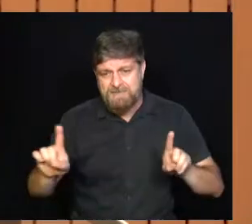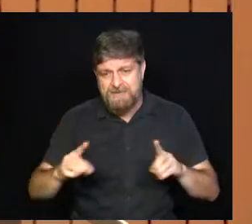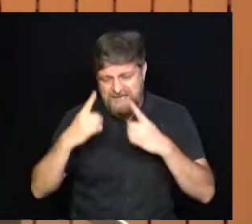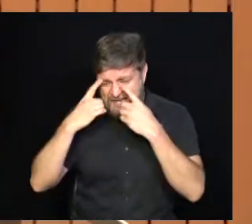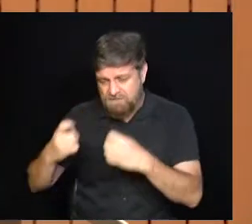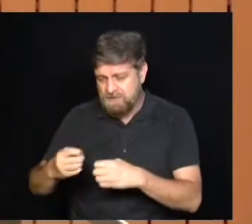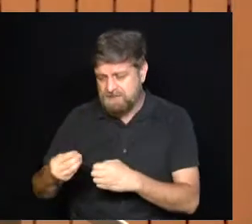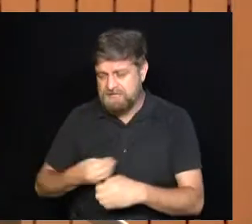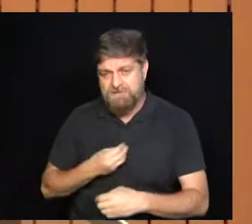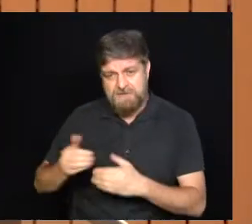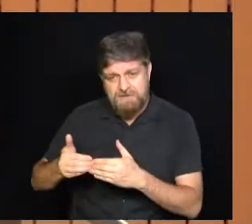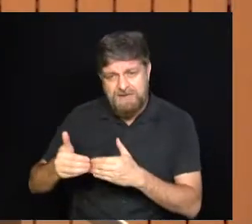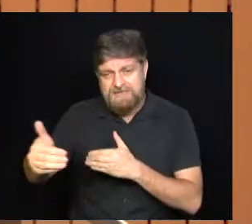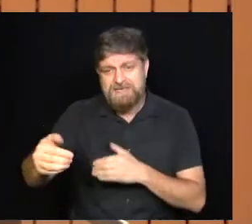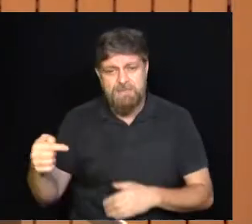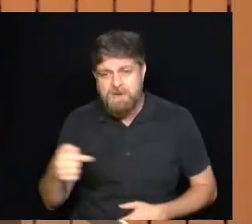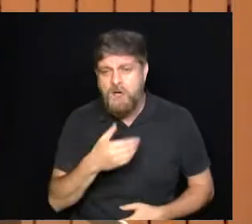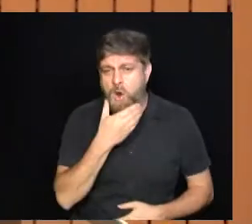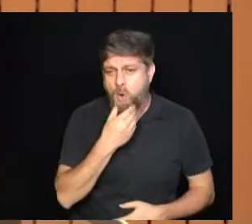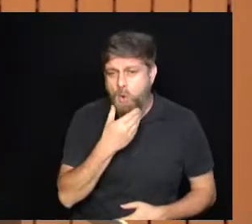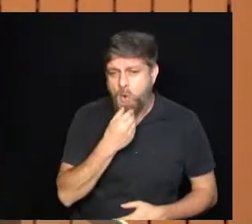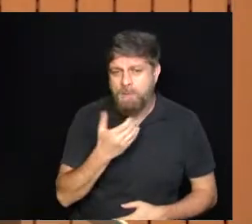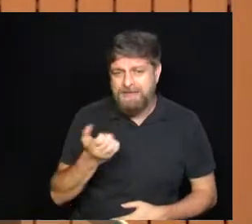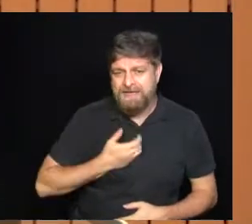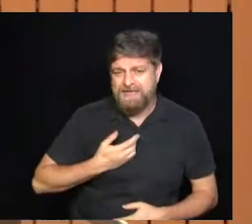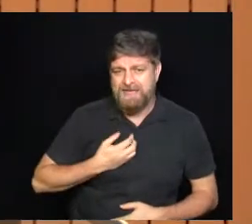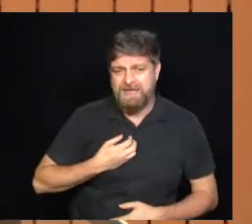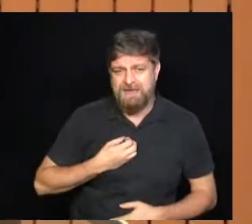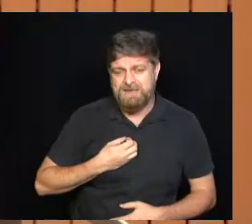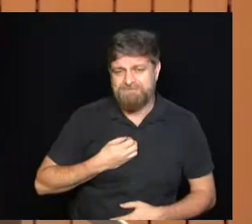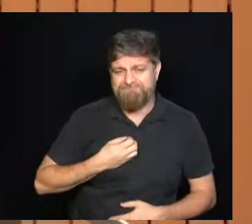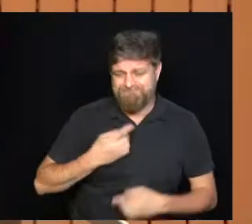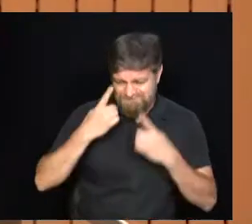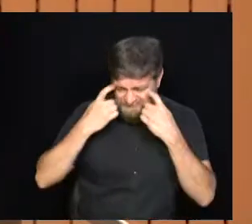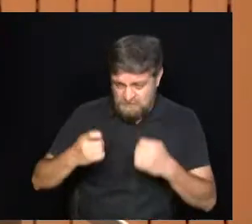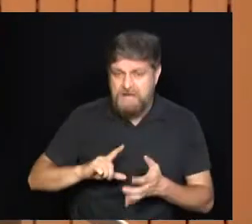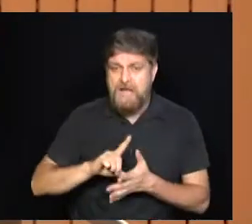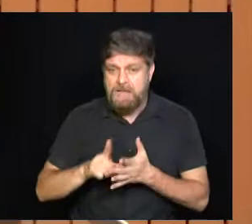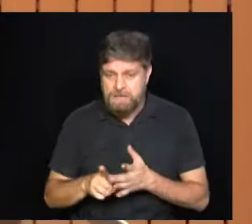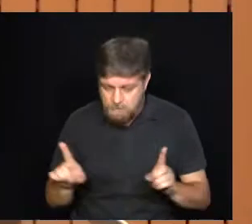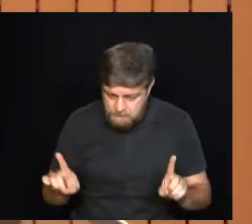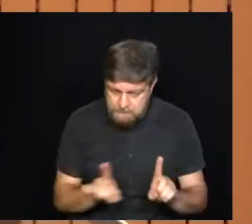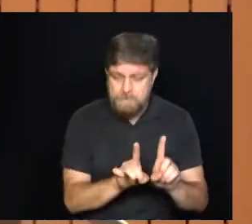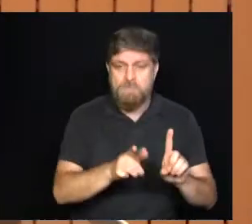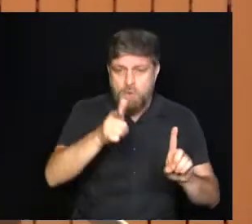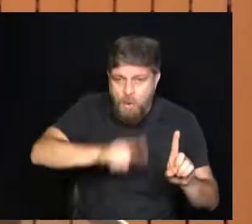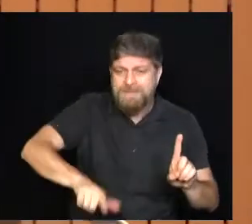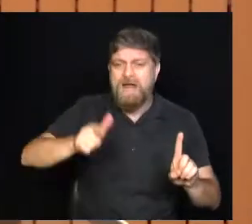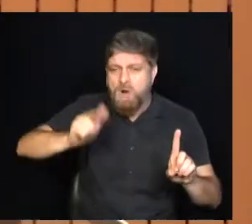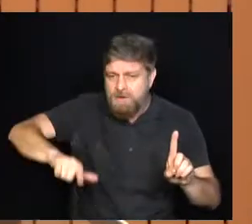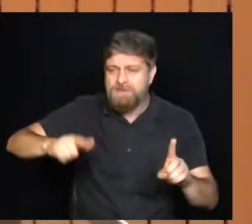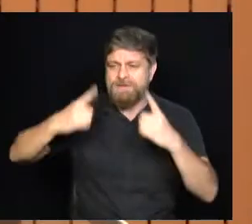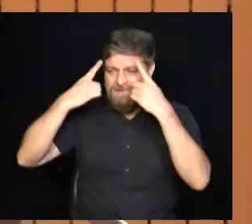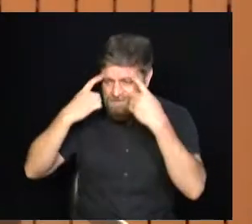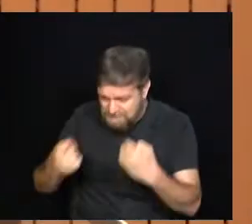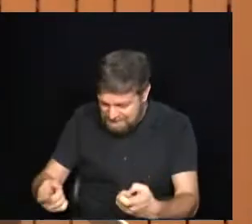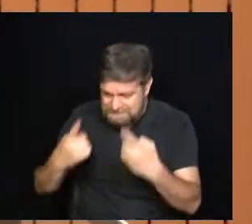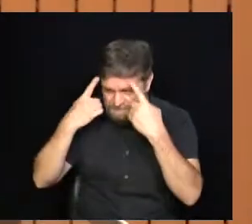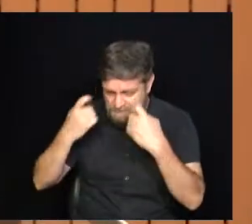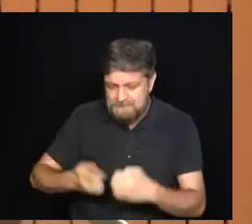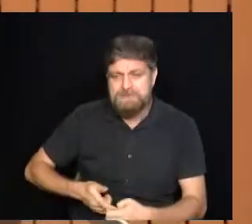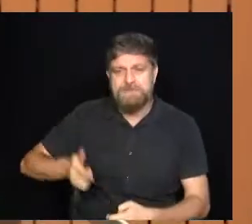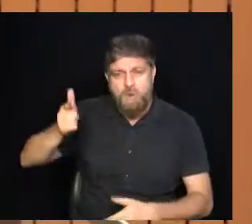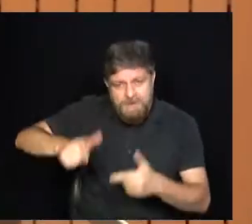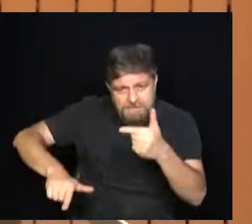segue a vida dela, mas aquele homem que é violento, ele vai violentar a sua próxima companheira. Então, é um homem que também precisa